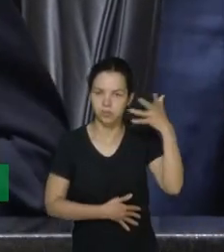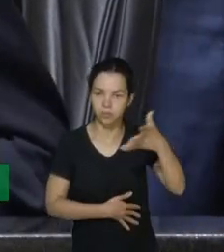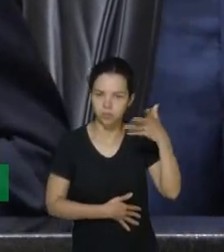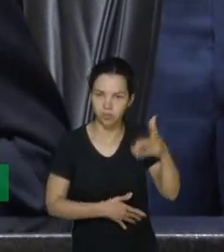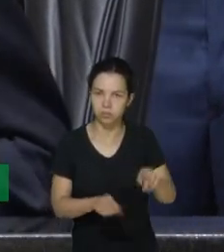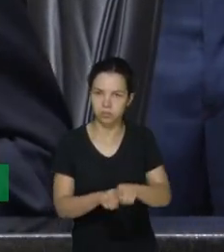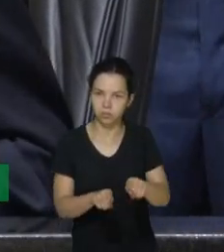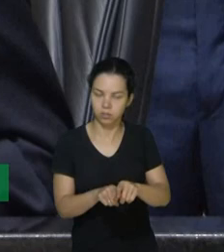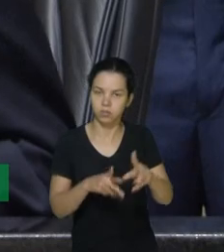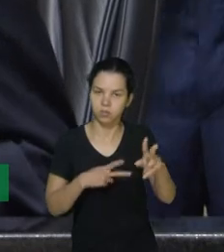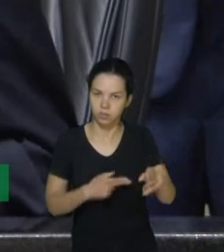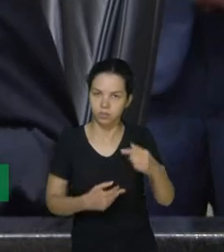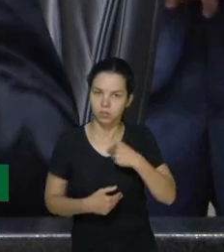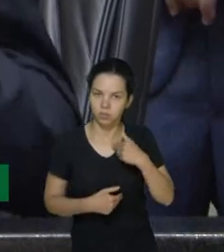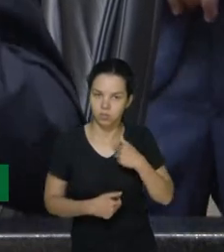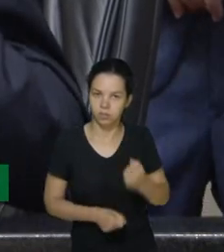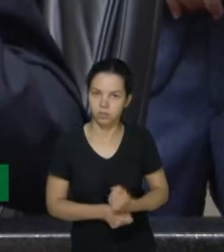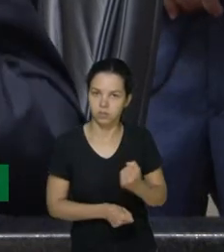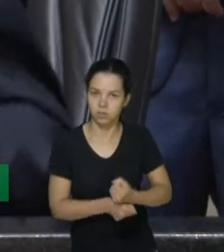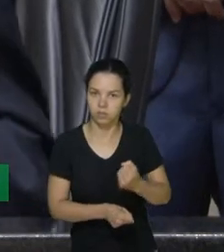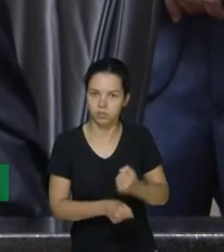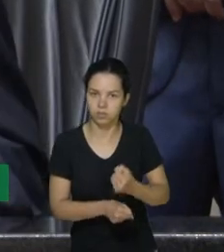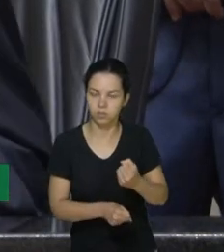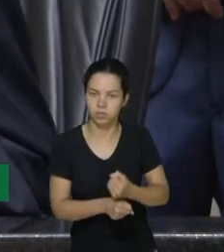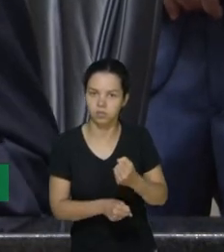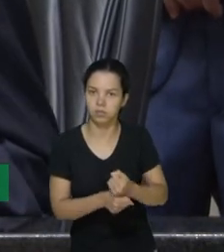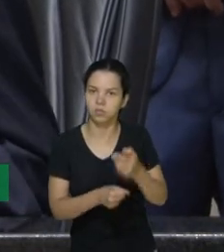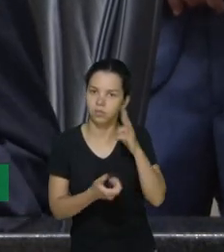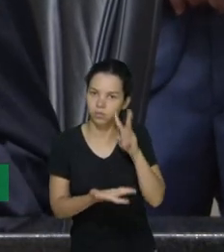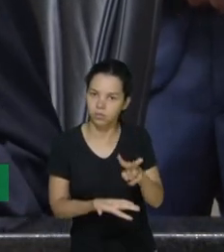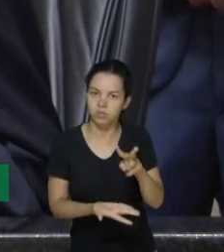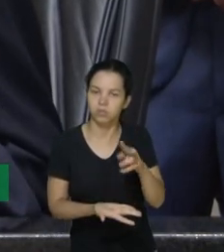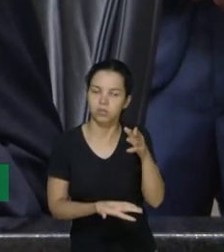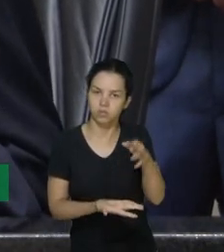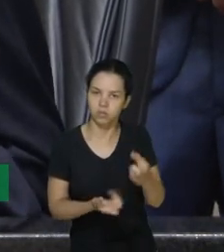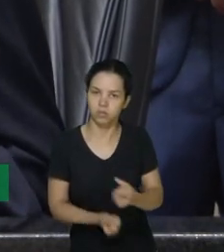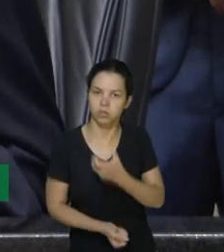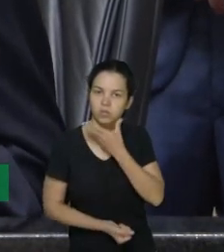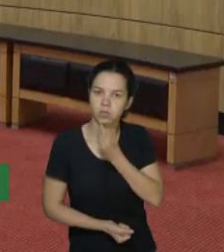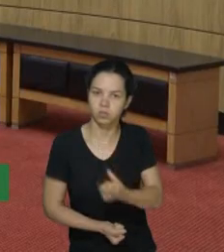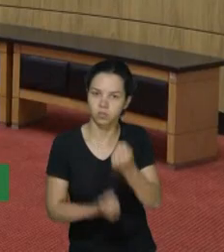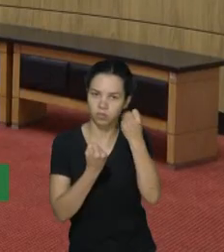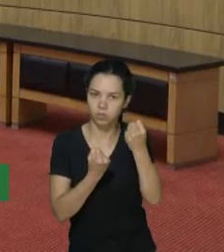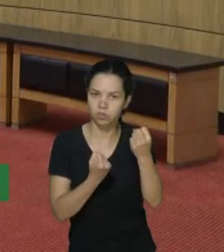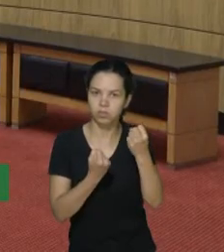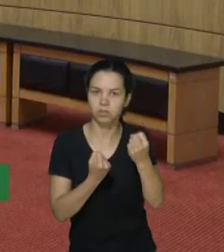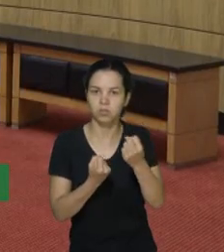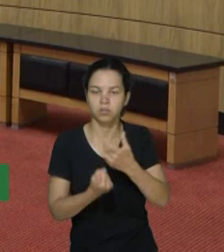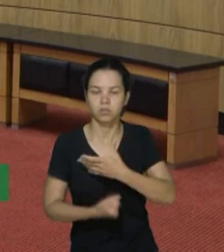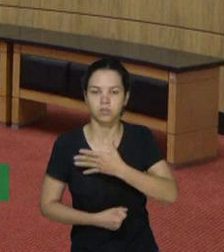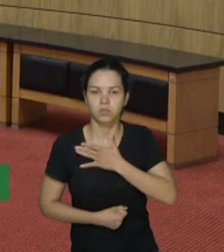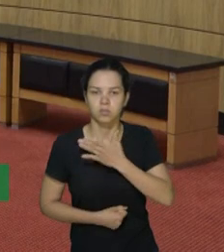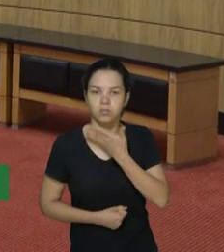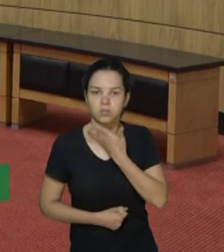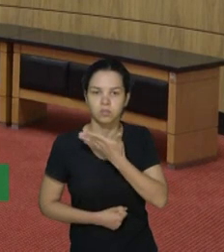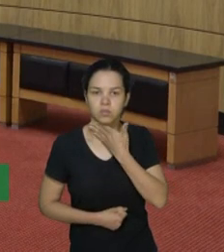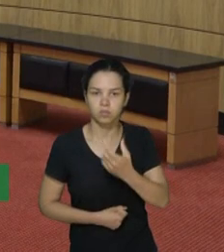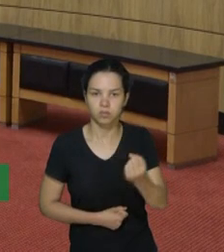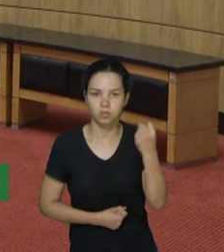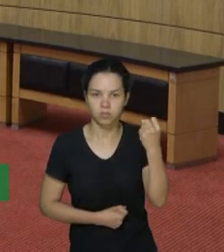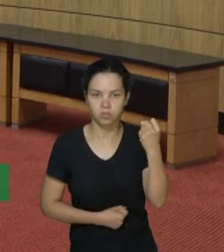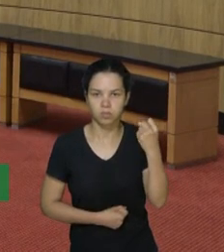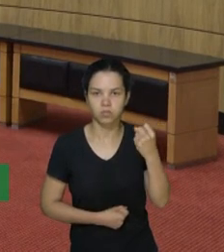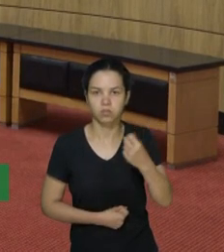minhas. Eu também construí aqui. O senhor é um homem forte, um homem de uma voz forte,